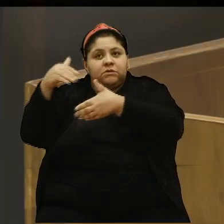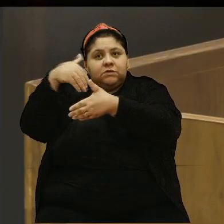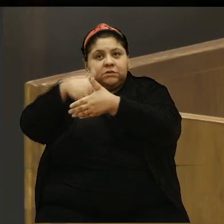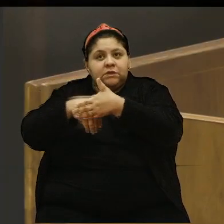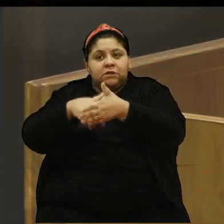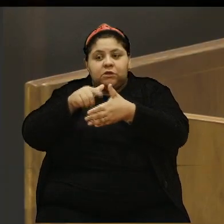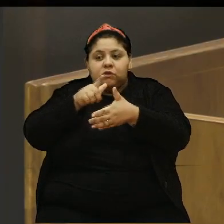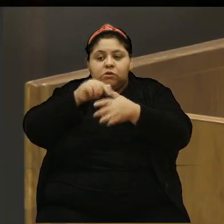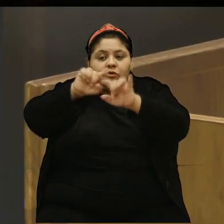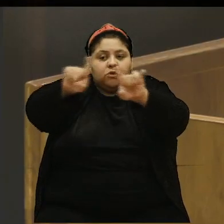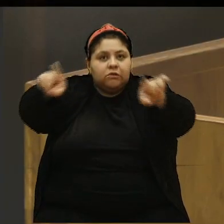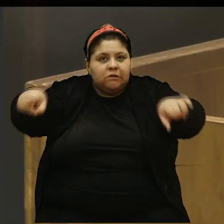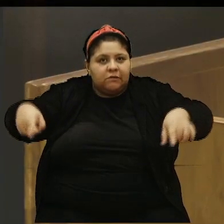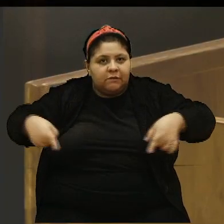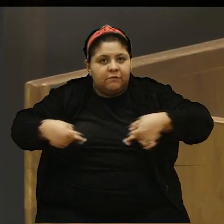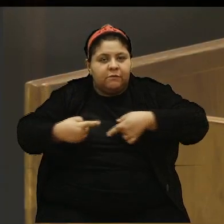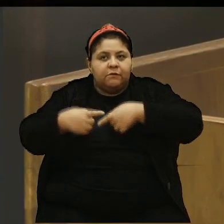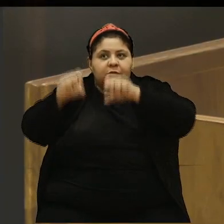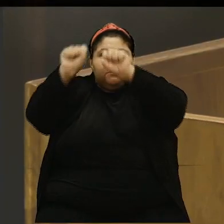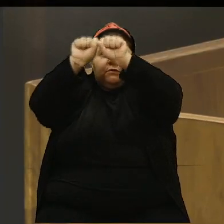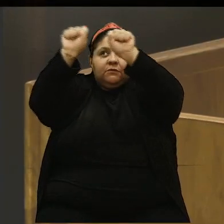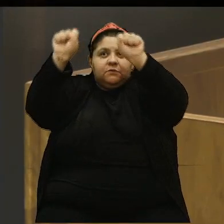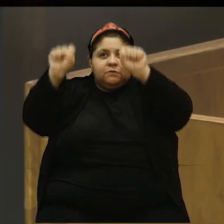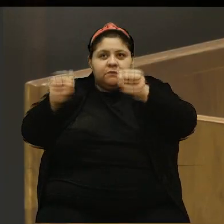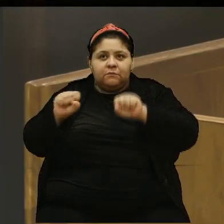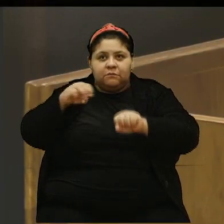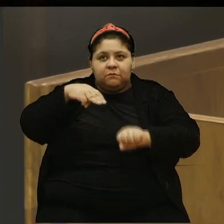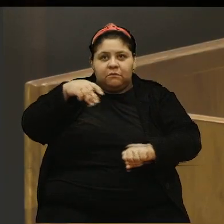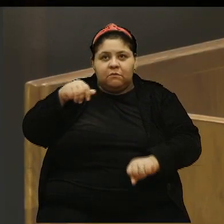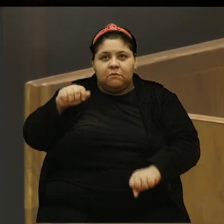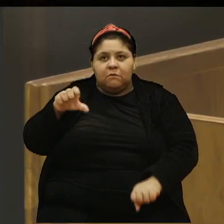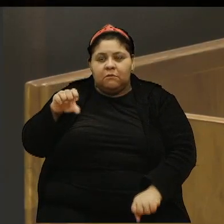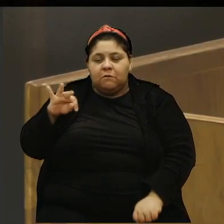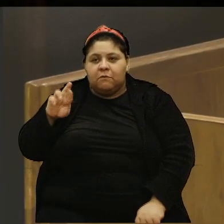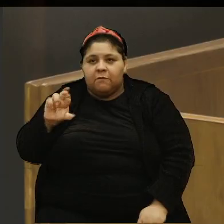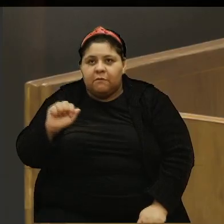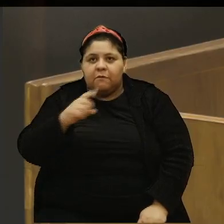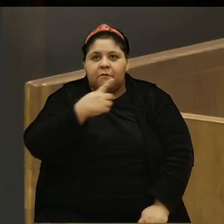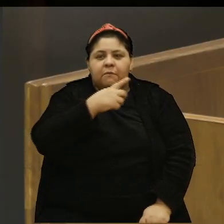bacia do sistema Maestra, que são